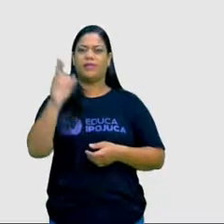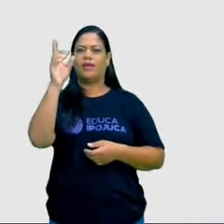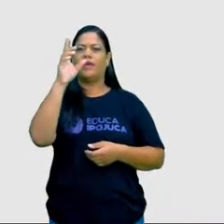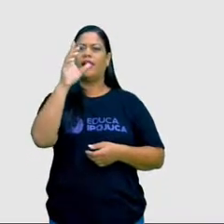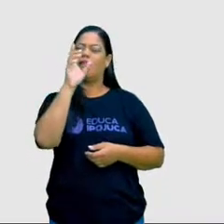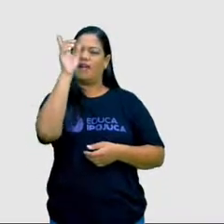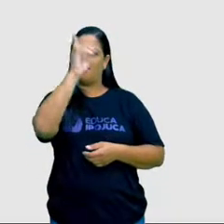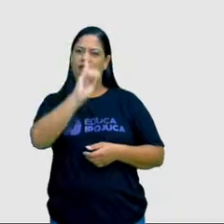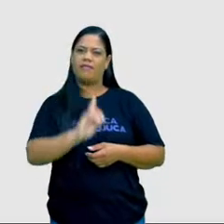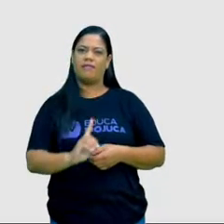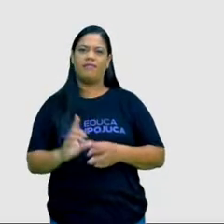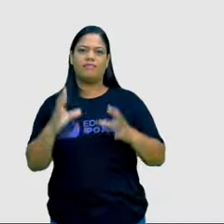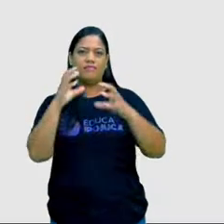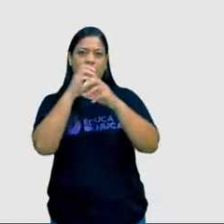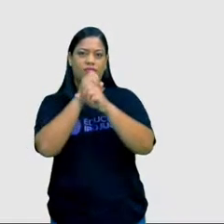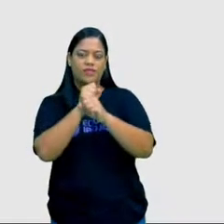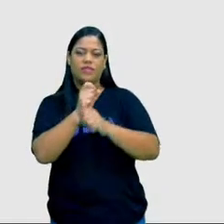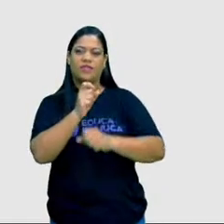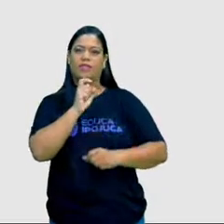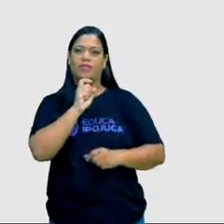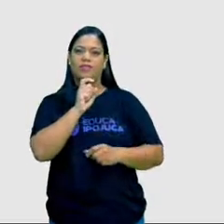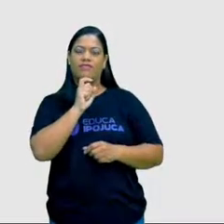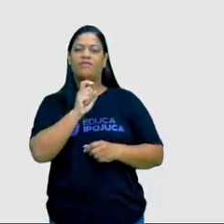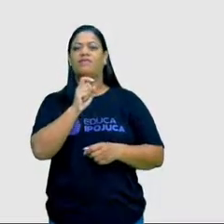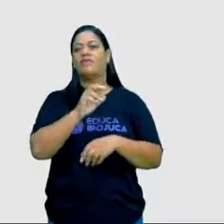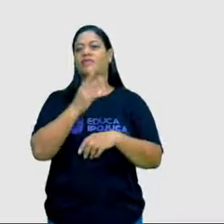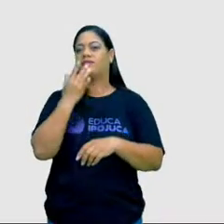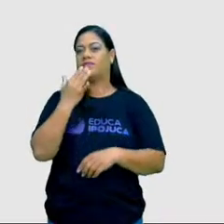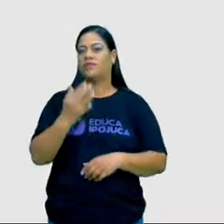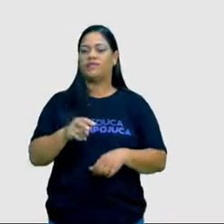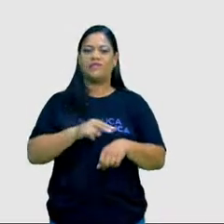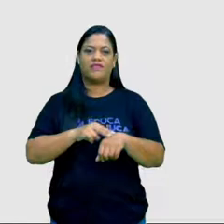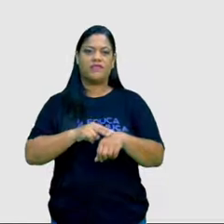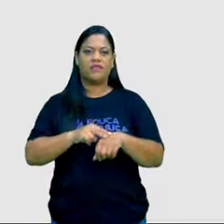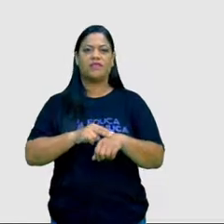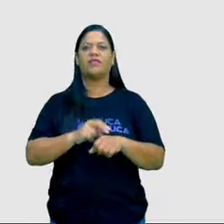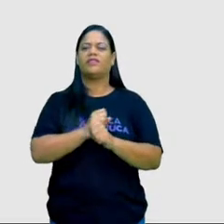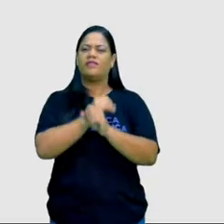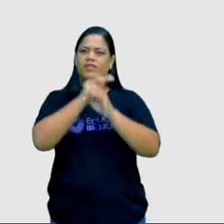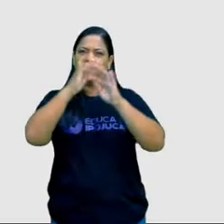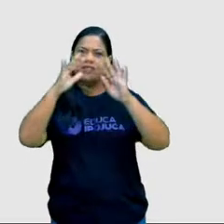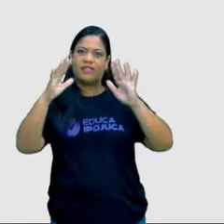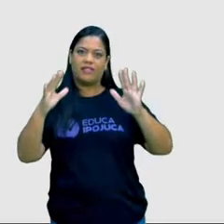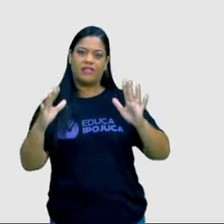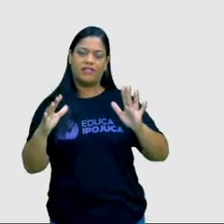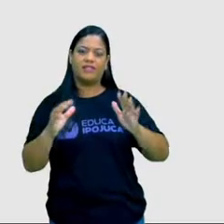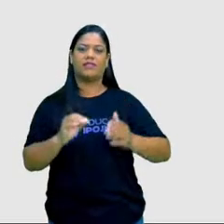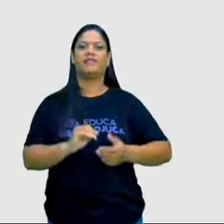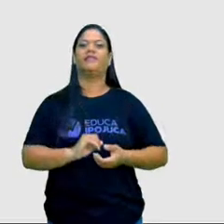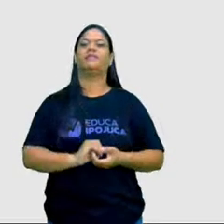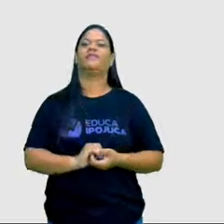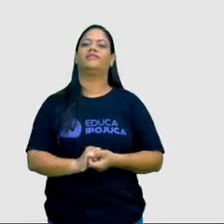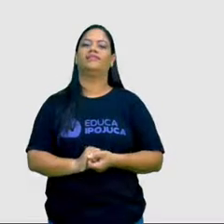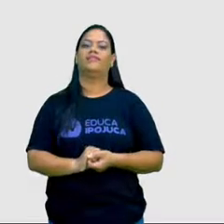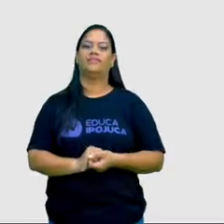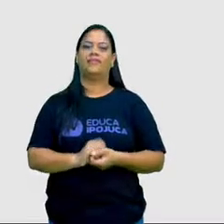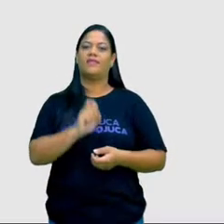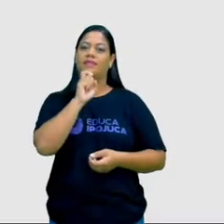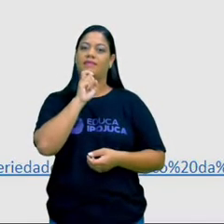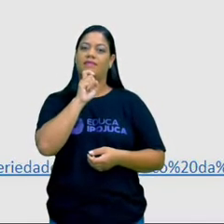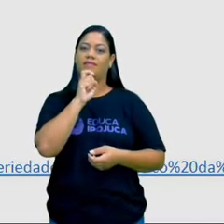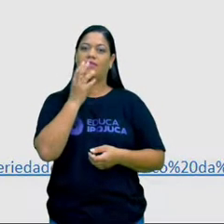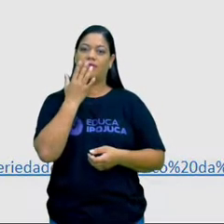escuro. Cores frias, ela já vai para o amarelo mais claro, verdinho, azulzinho, lilás. São cores mais